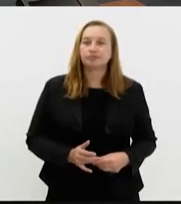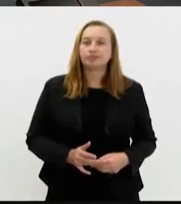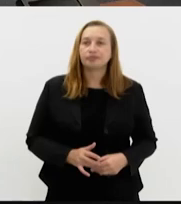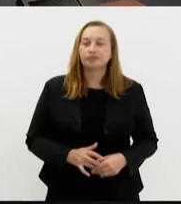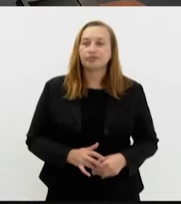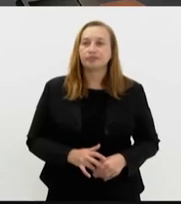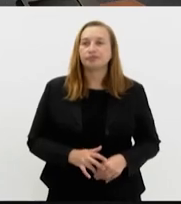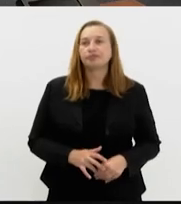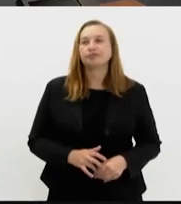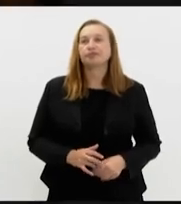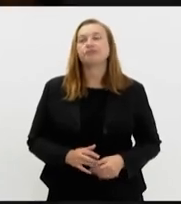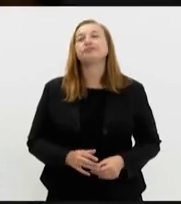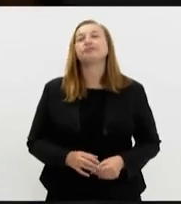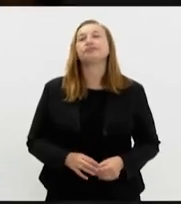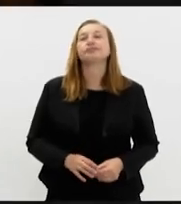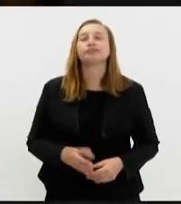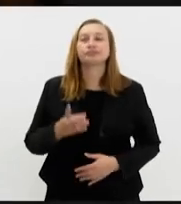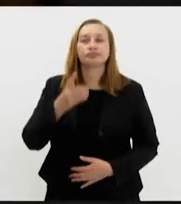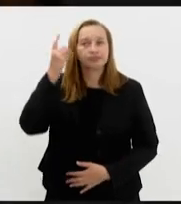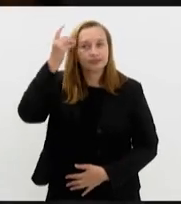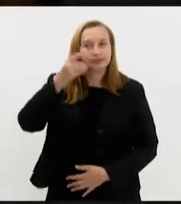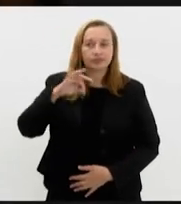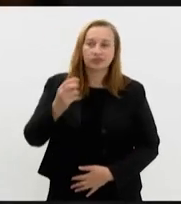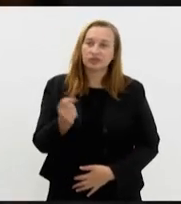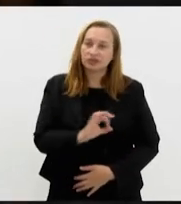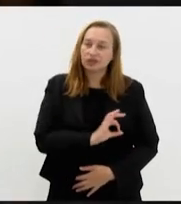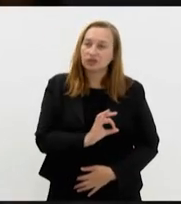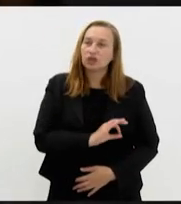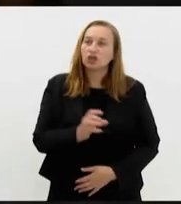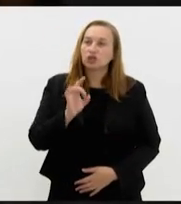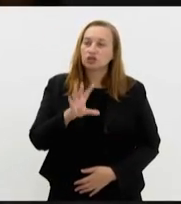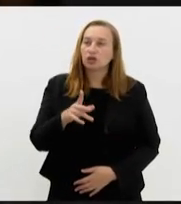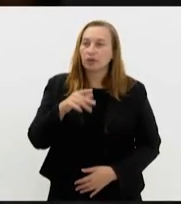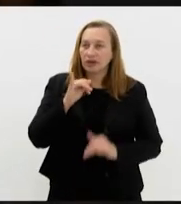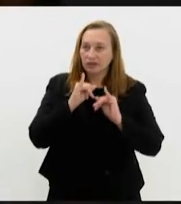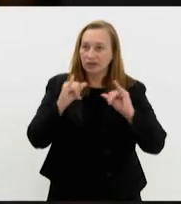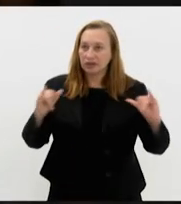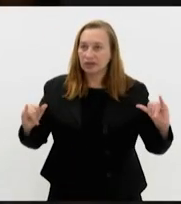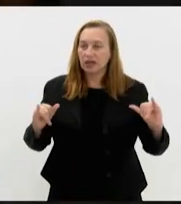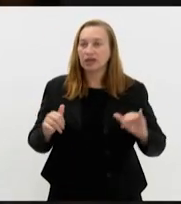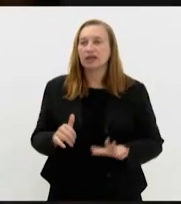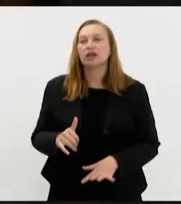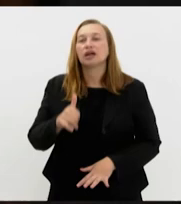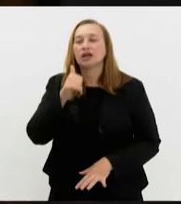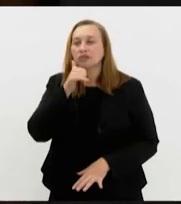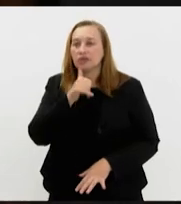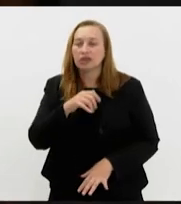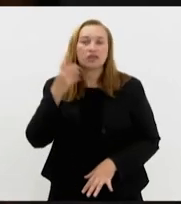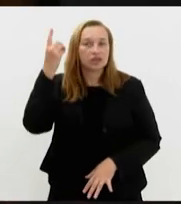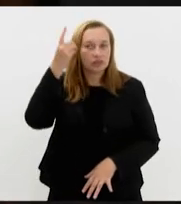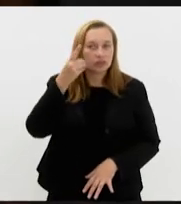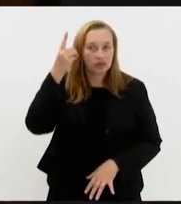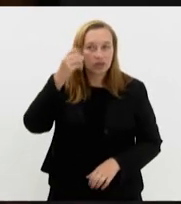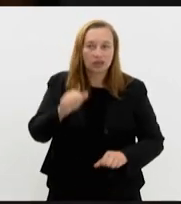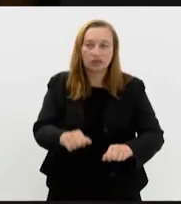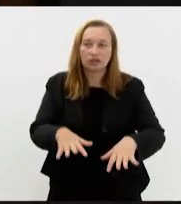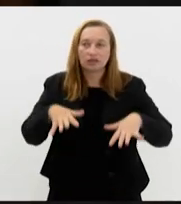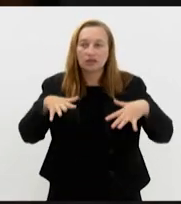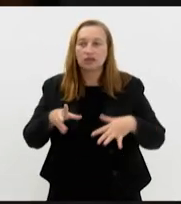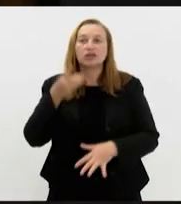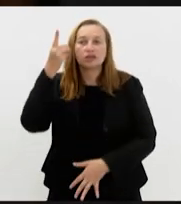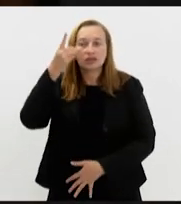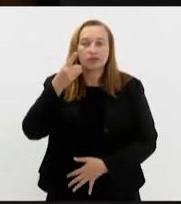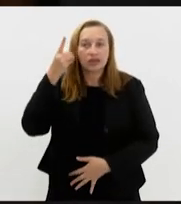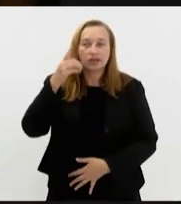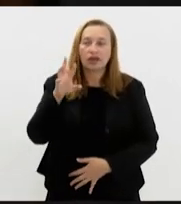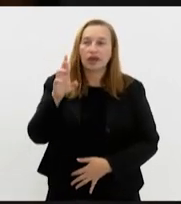Então, deputada Marta Rocha, só dá um aviso aqui. As deputadas que estão no plenário, o deputado Renato